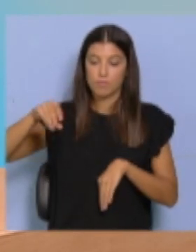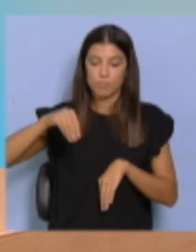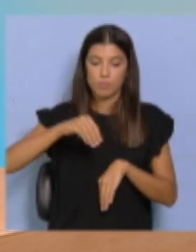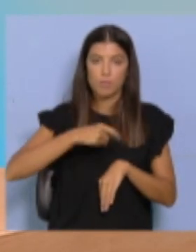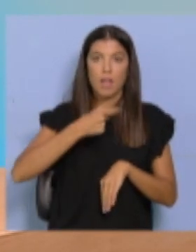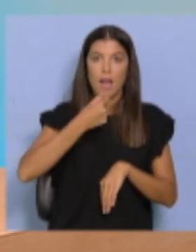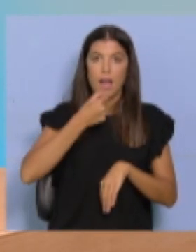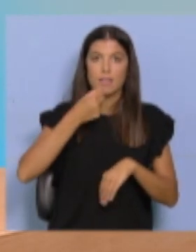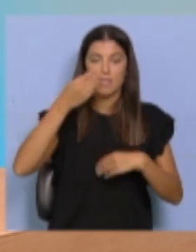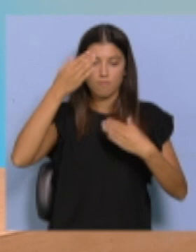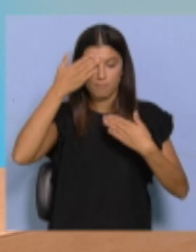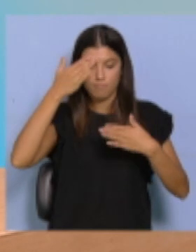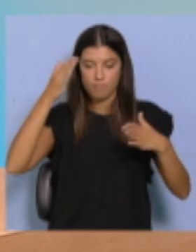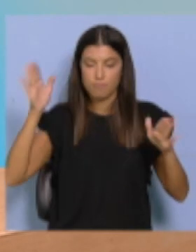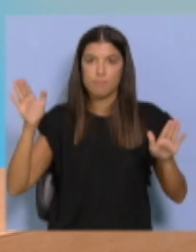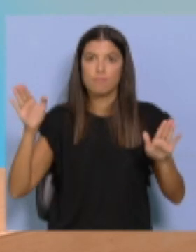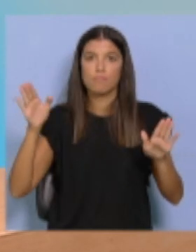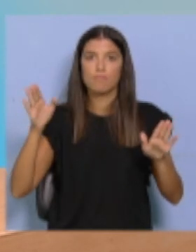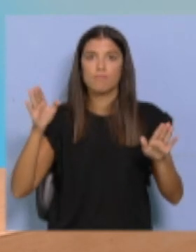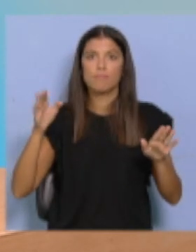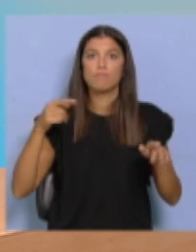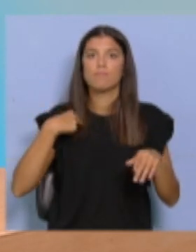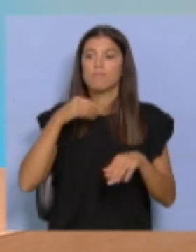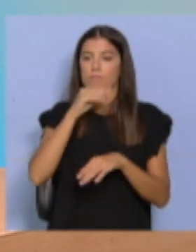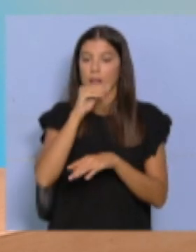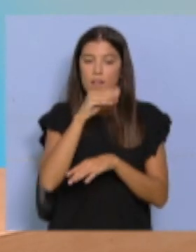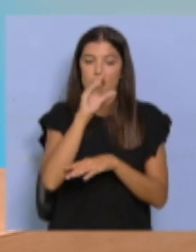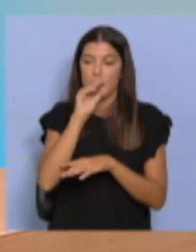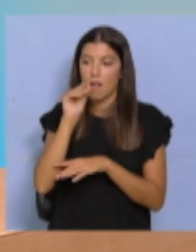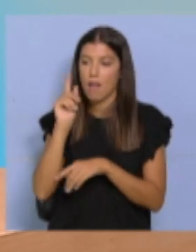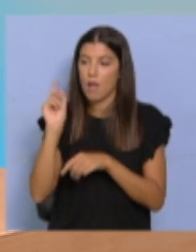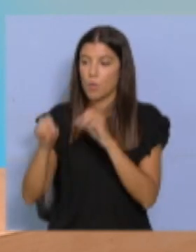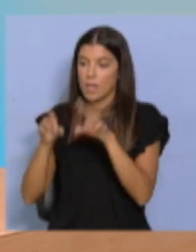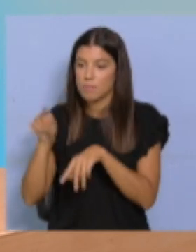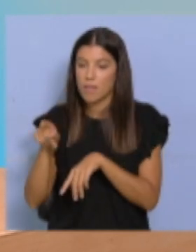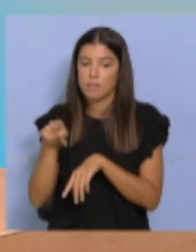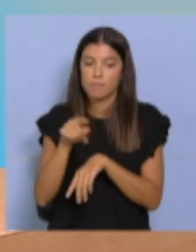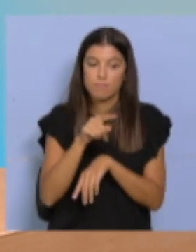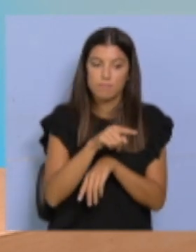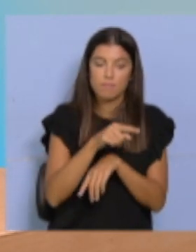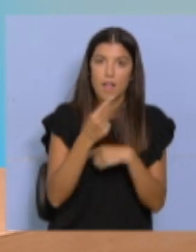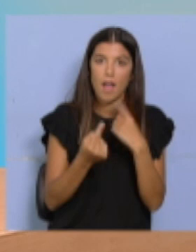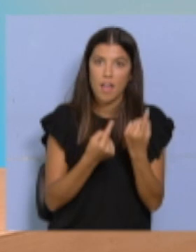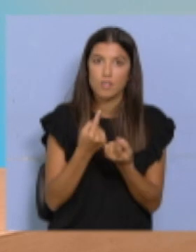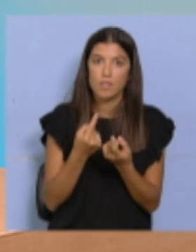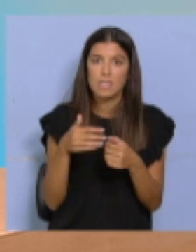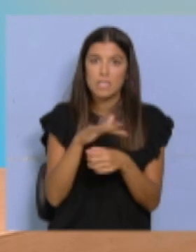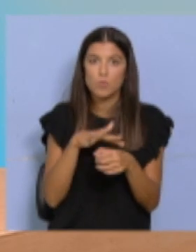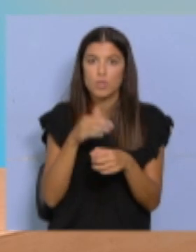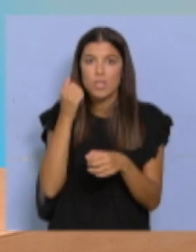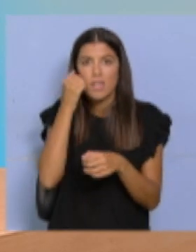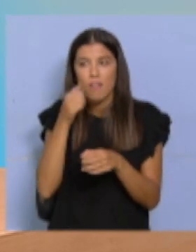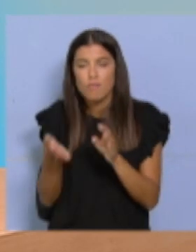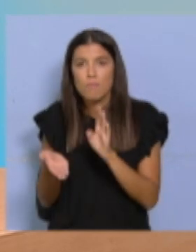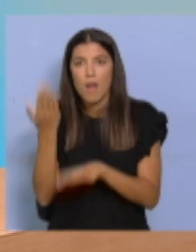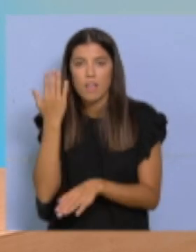daquilo que são outras urgências, outros problemas, quiçá muito mais graves e muito mais dramáticos,